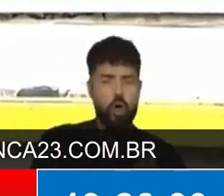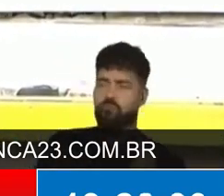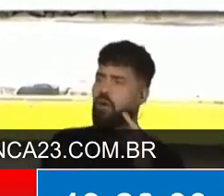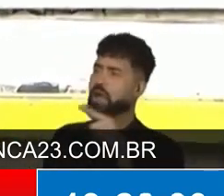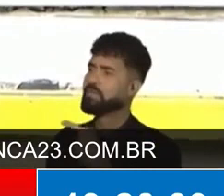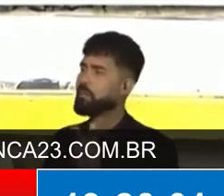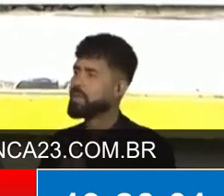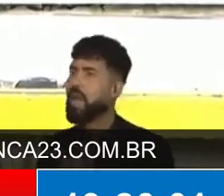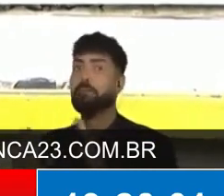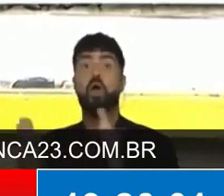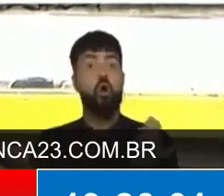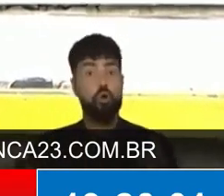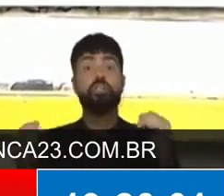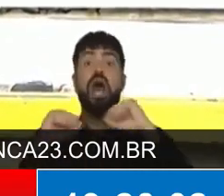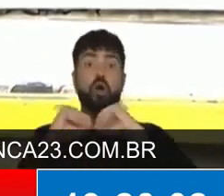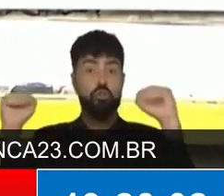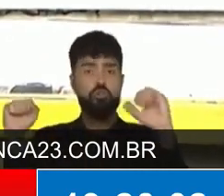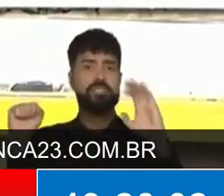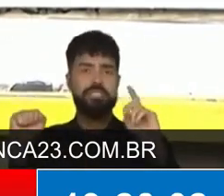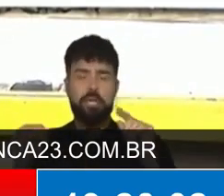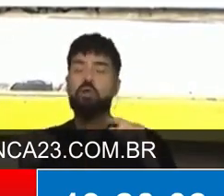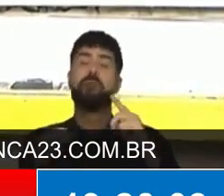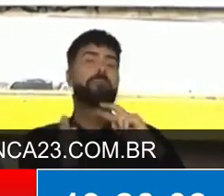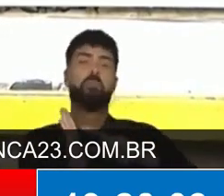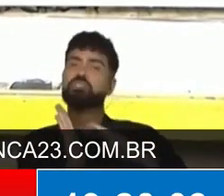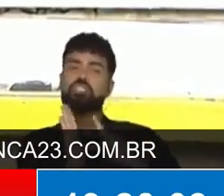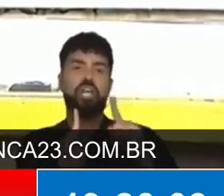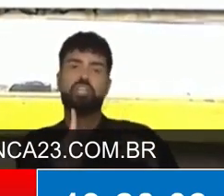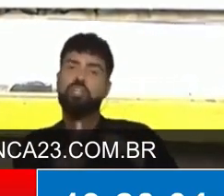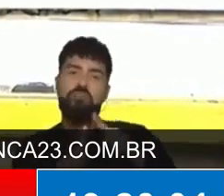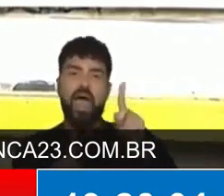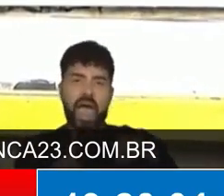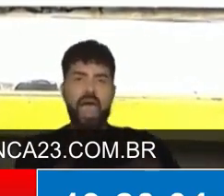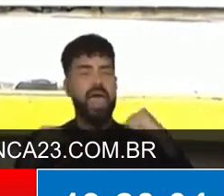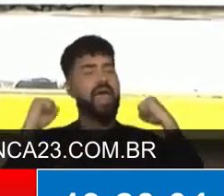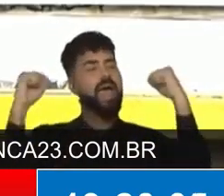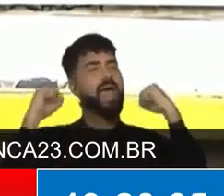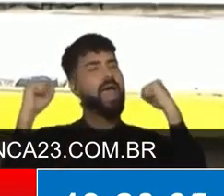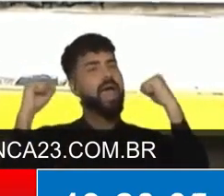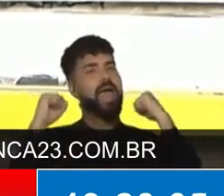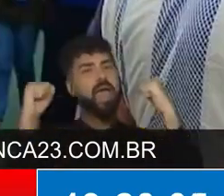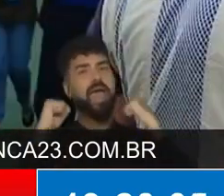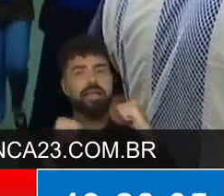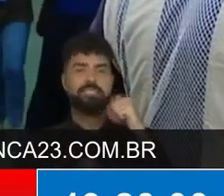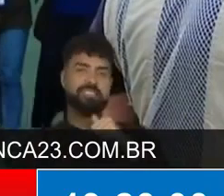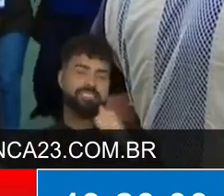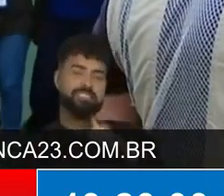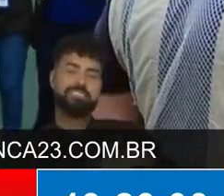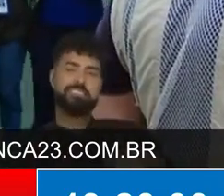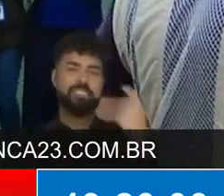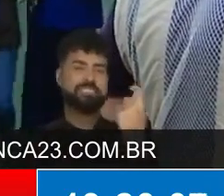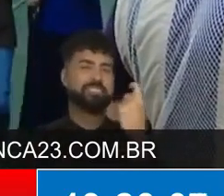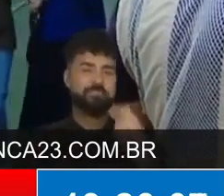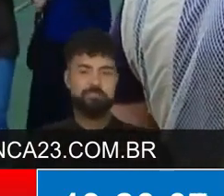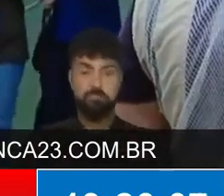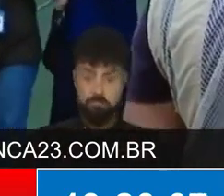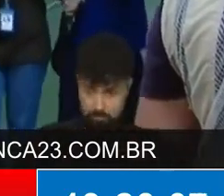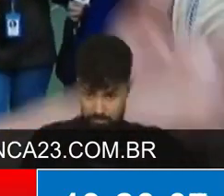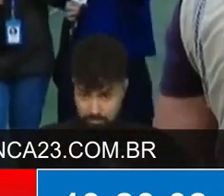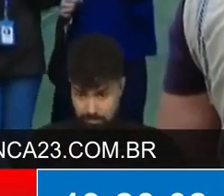dia de celebrar. A gente celebra essa união, essa junção e essa torcida pela seleção feminina. A gente tem que